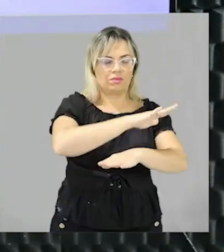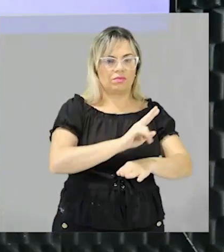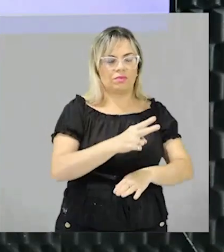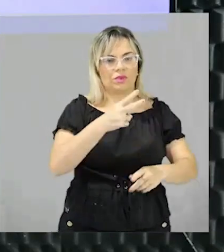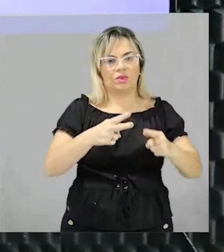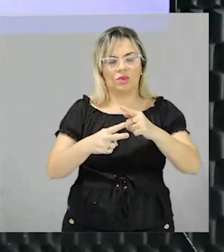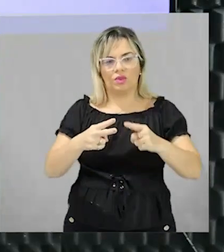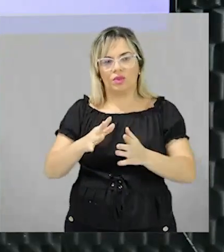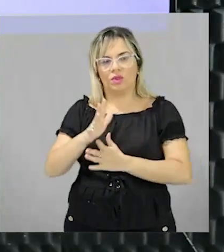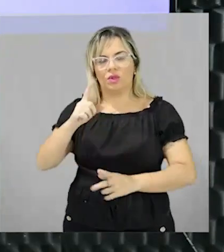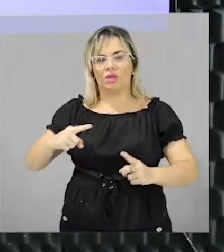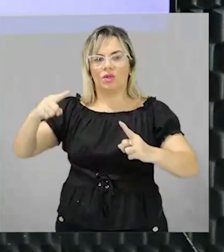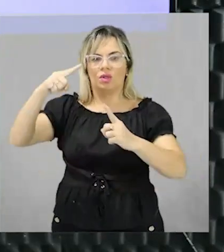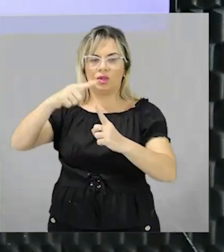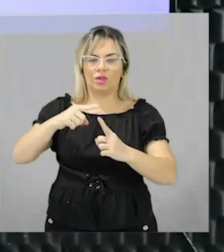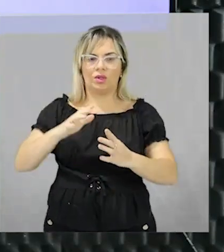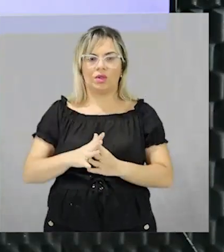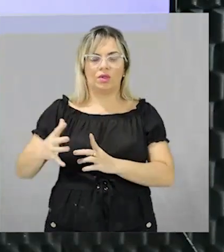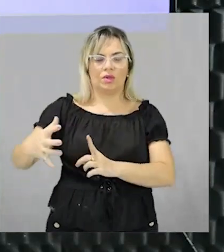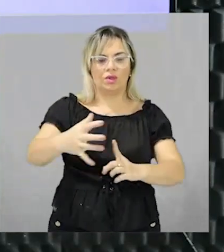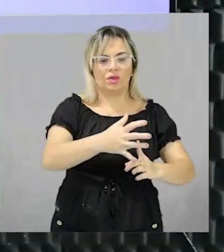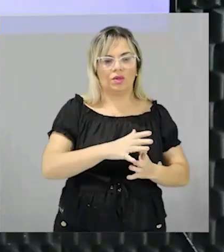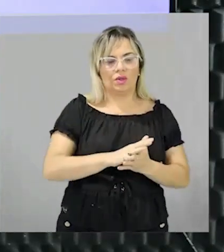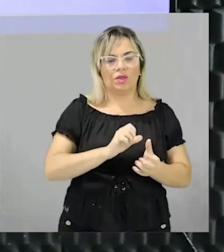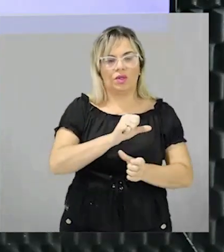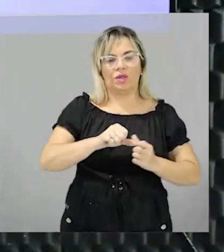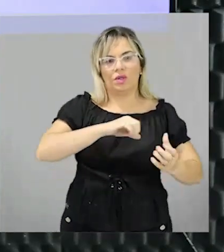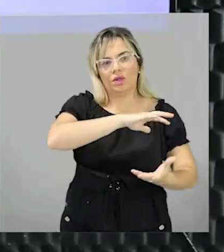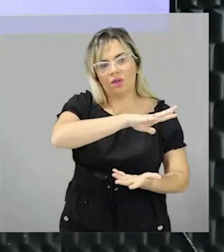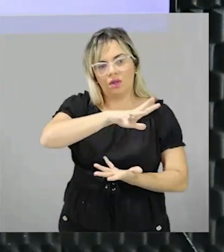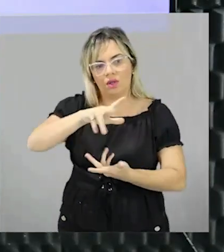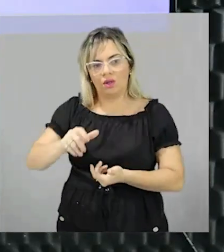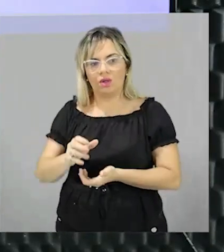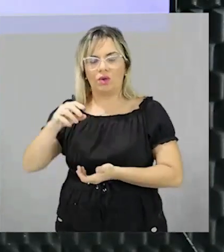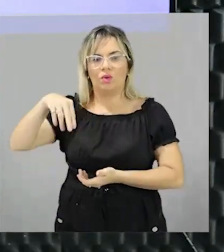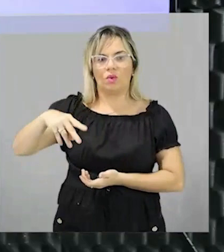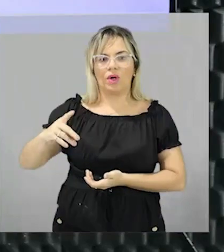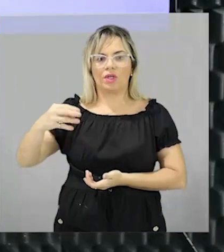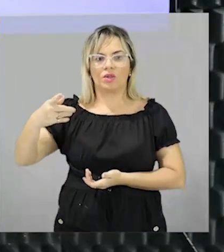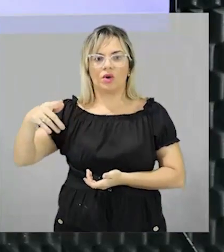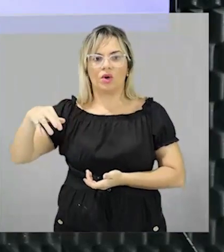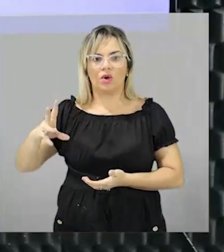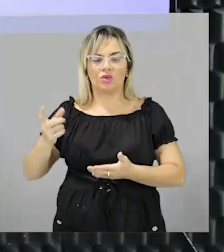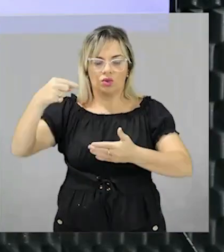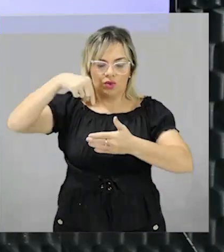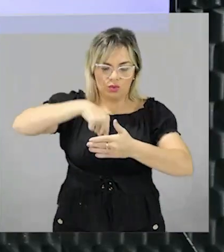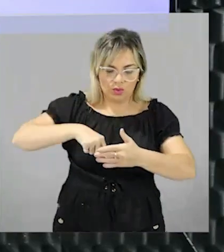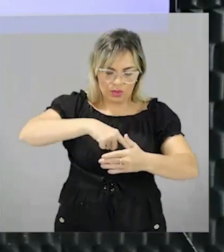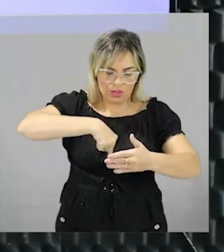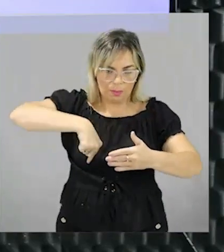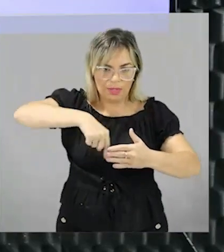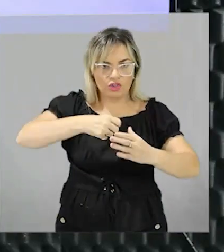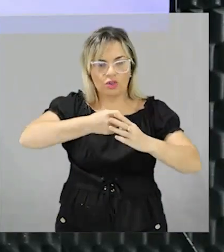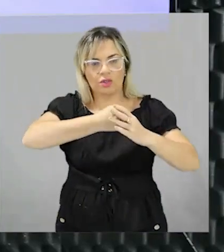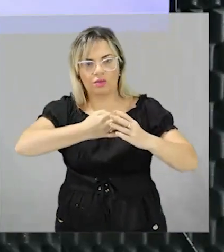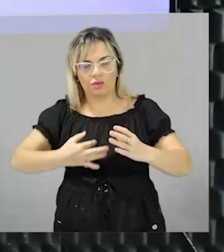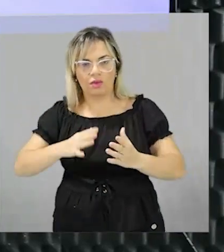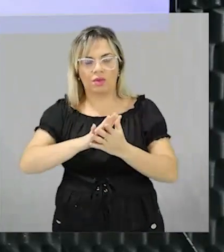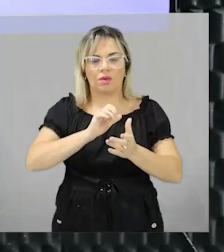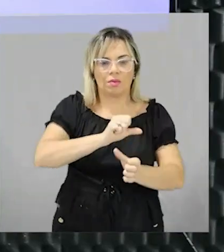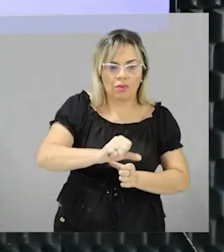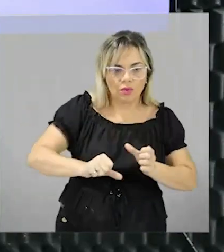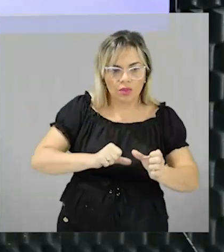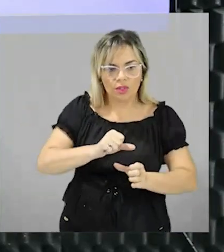tipos de agentes que transformam o nosso planeta. Os agentes endógenos, que são aqueles que ocorrem internamente no